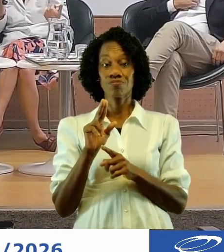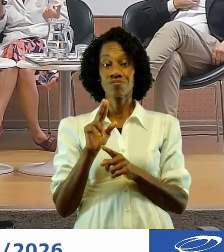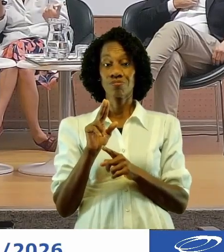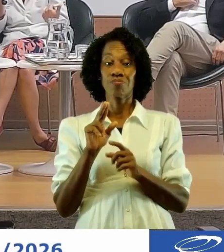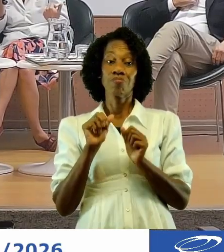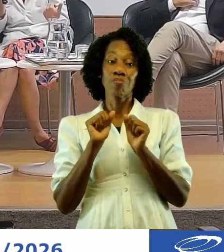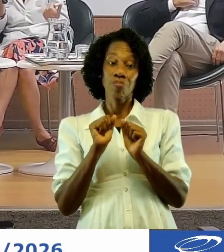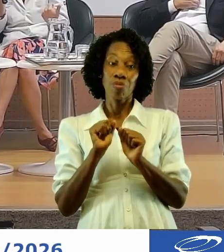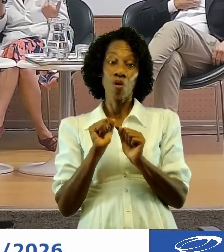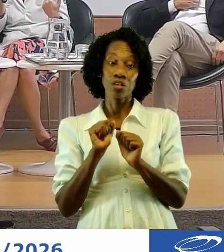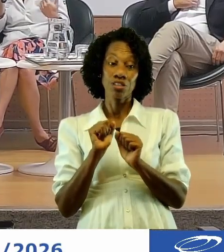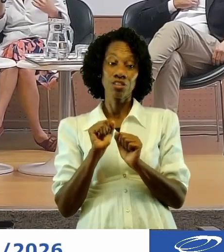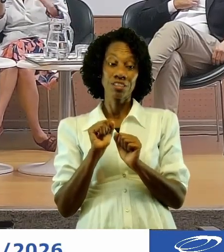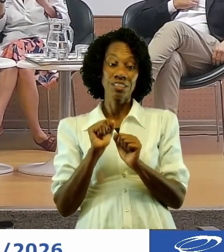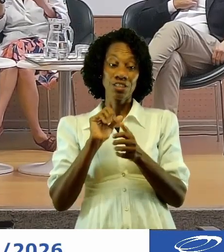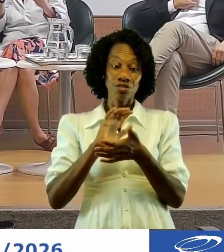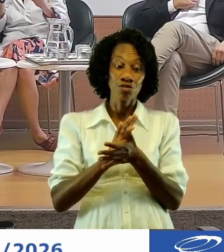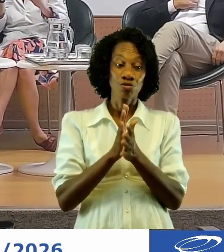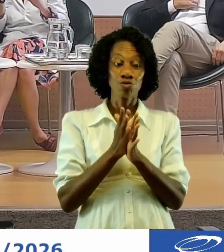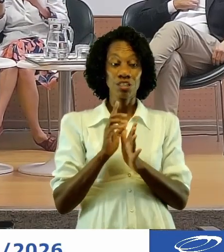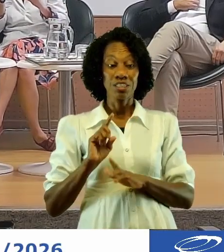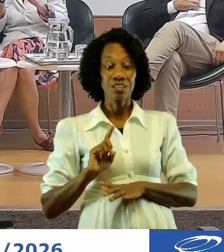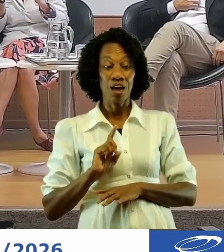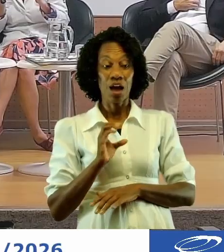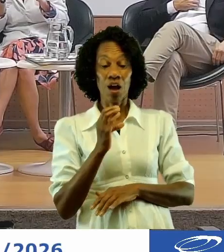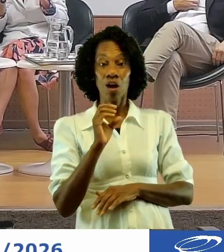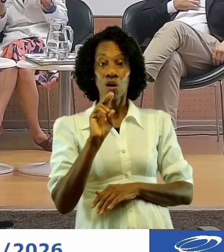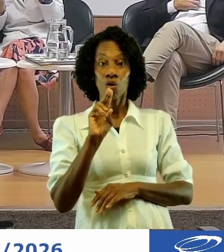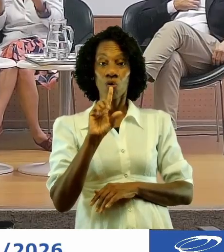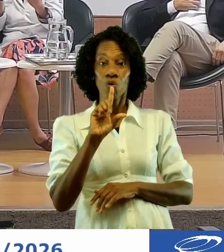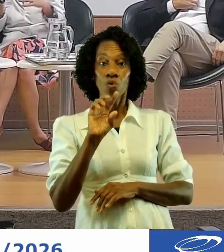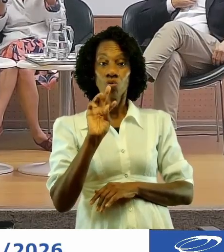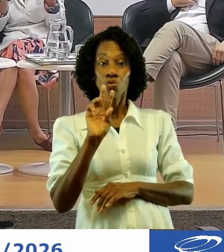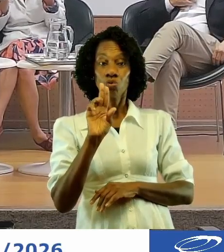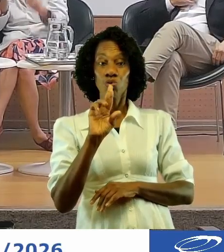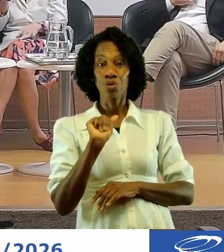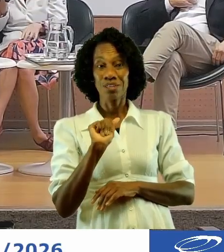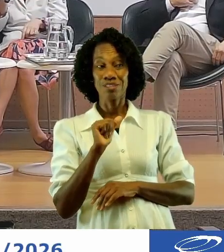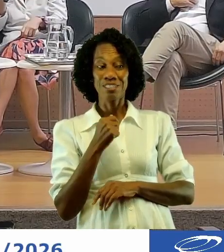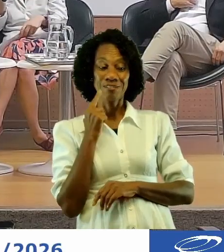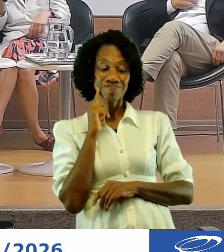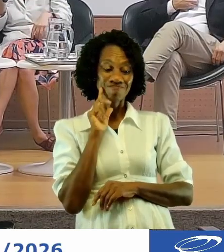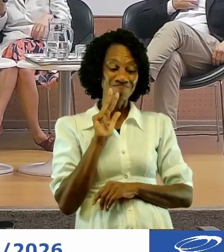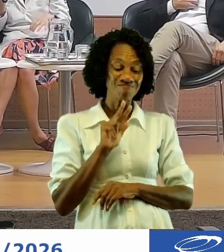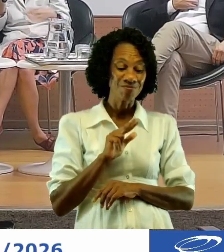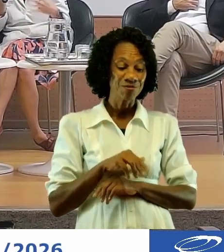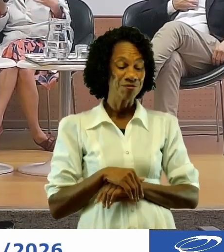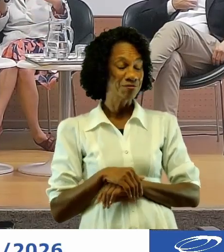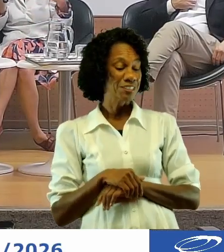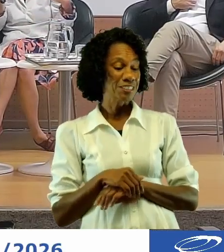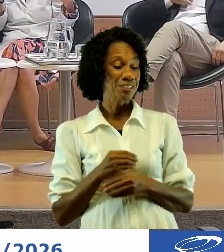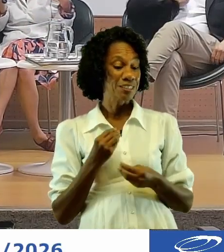afetado o resultado dessa cultura, então ele não olha com os olhos, né, não valoriza tanto e tem